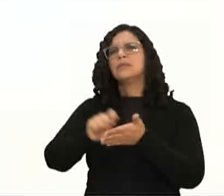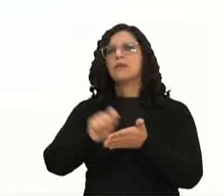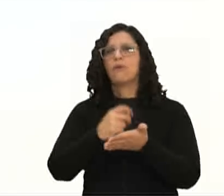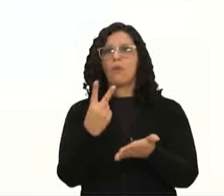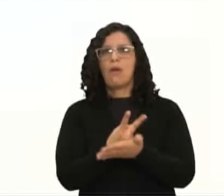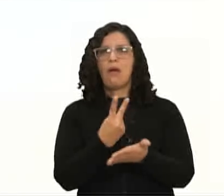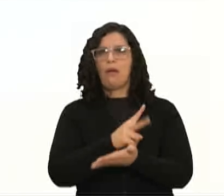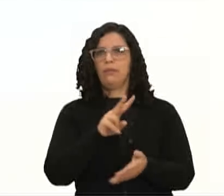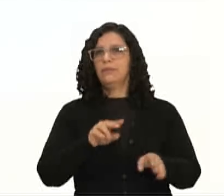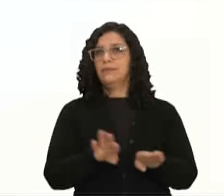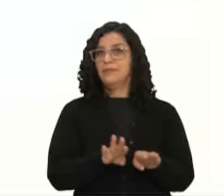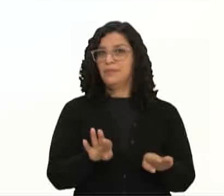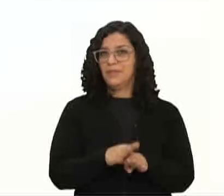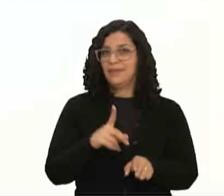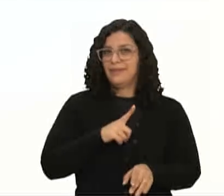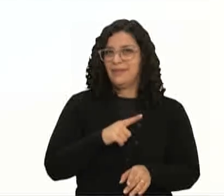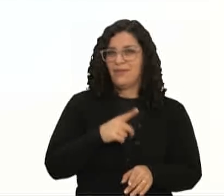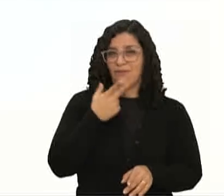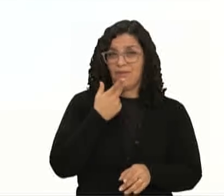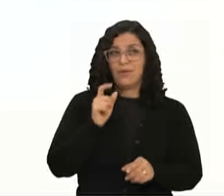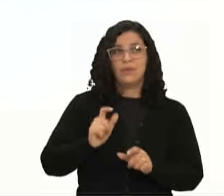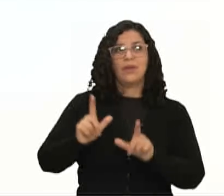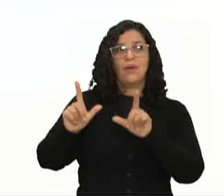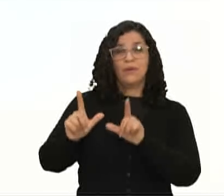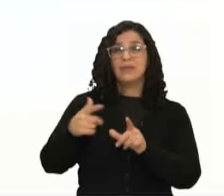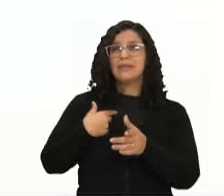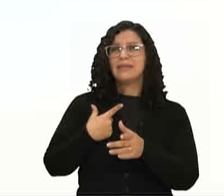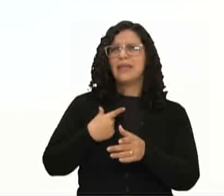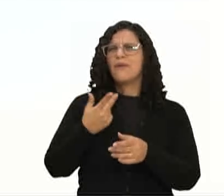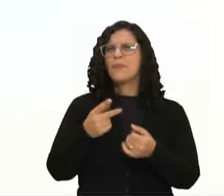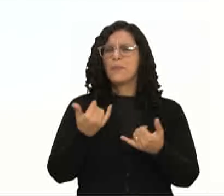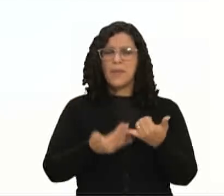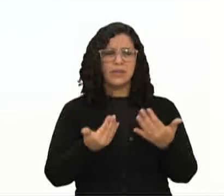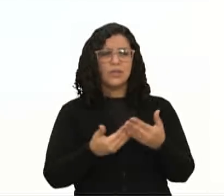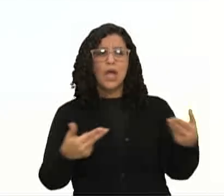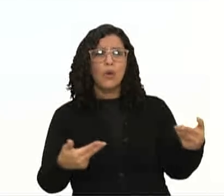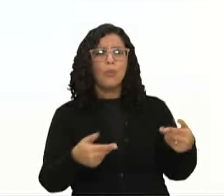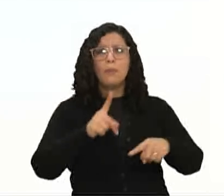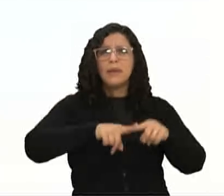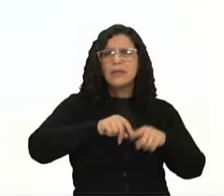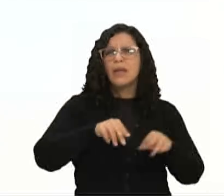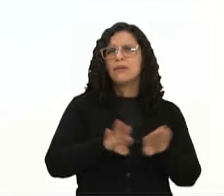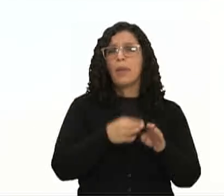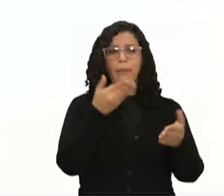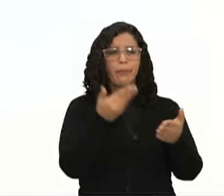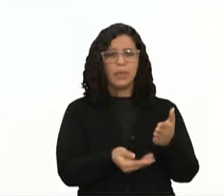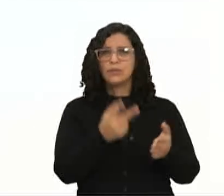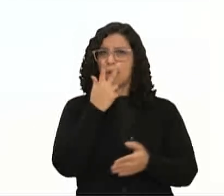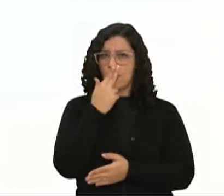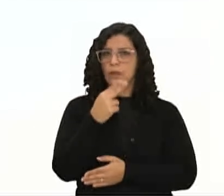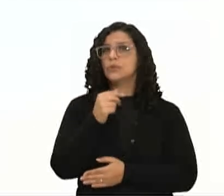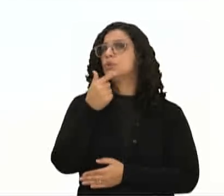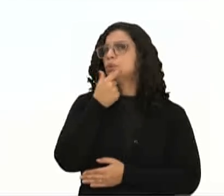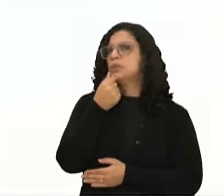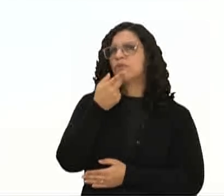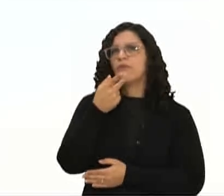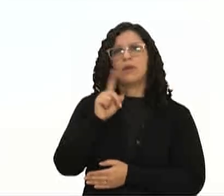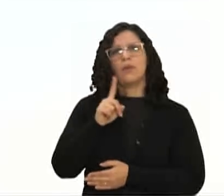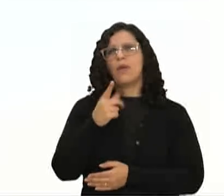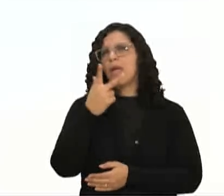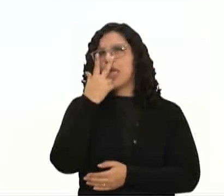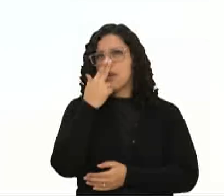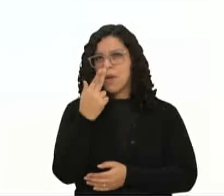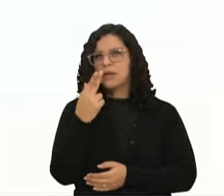errado. I must have lost some pieces. Eu devo ter perdido algumas peças. E o menino diz, eles devem